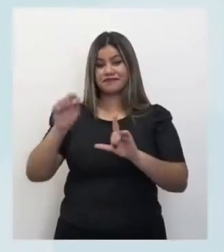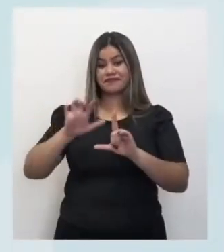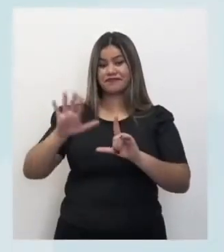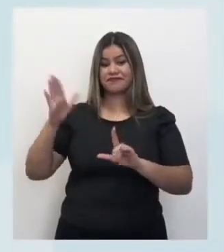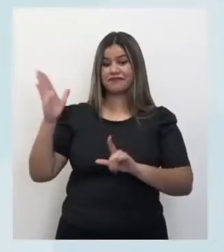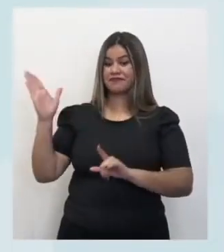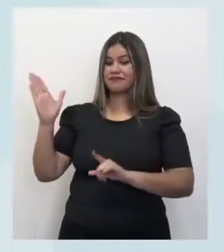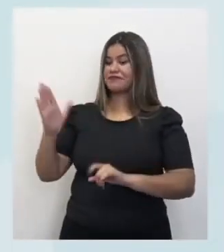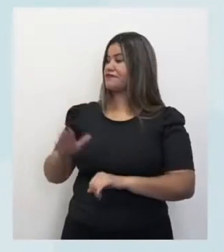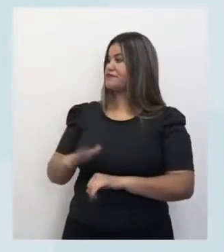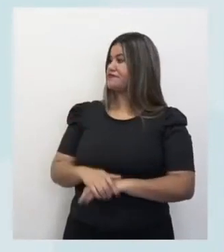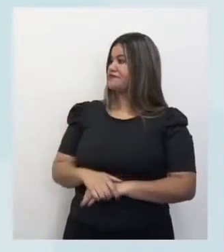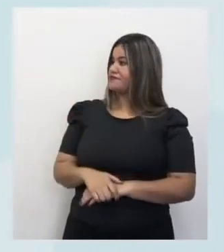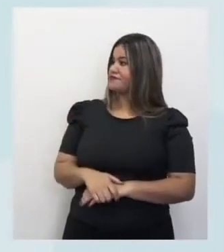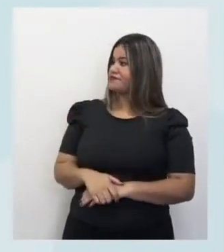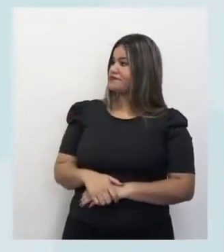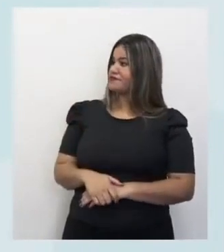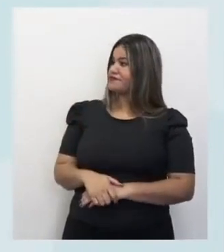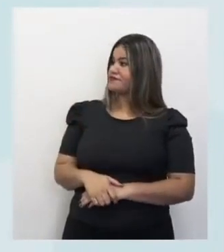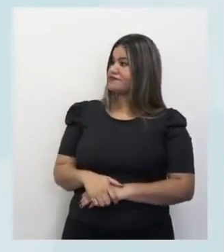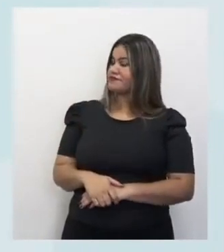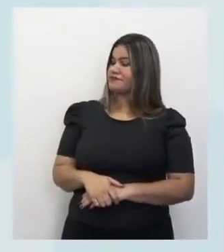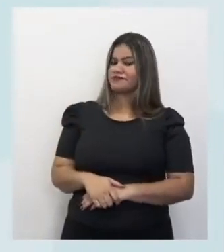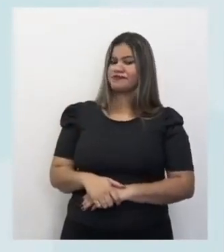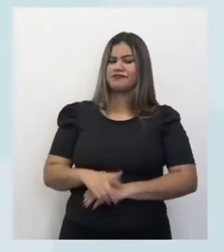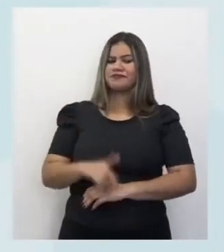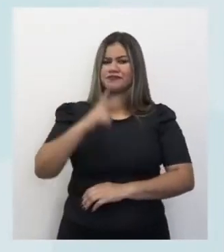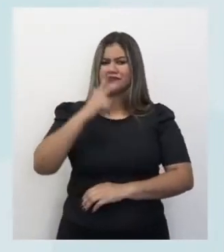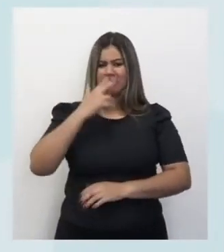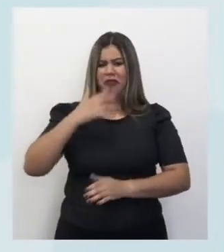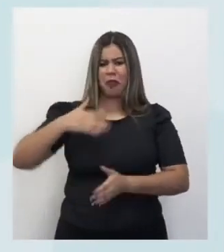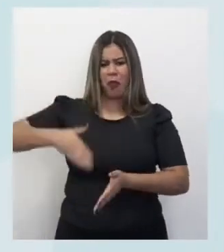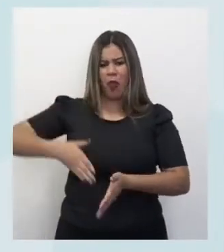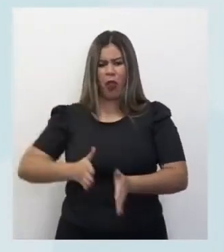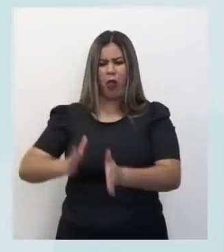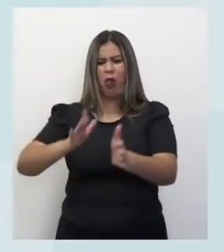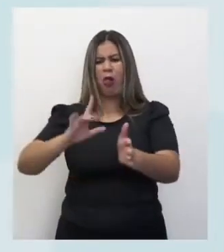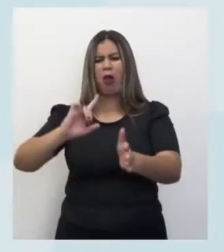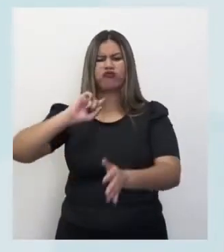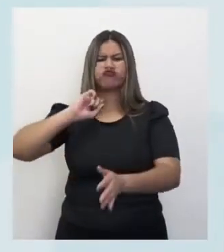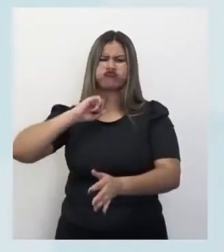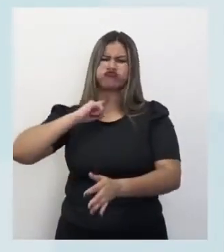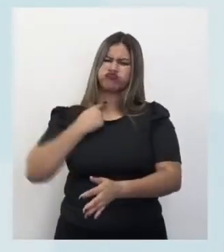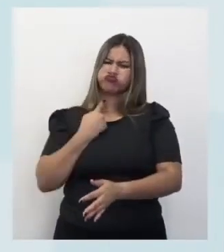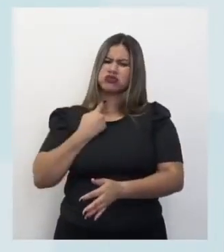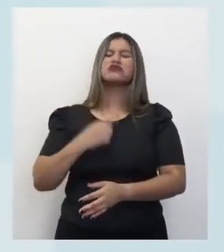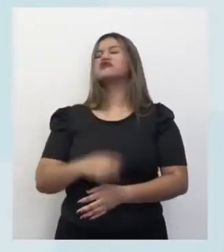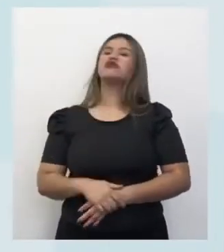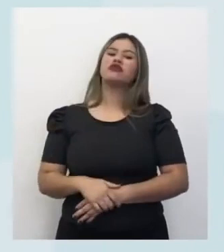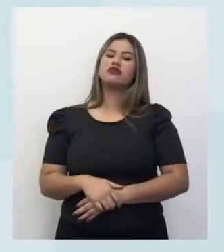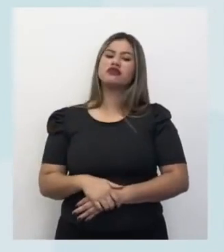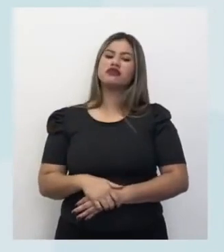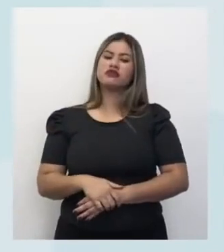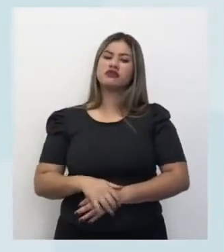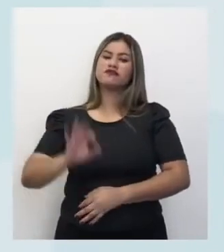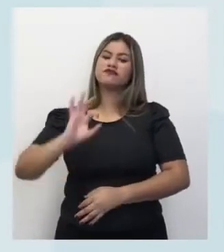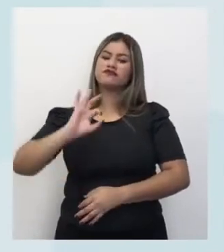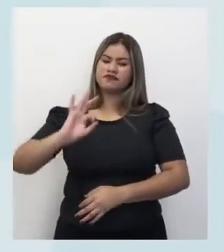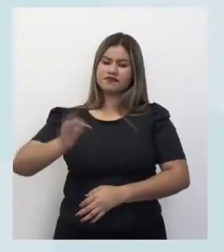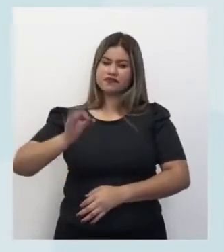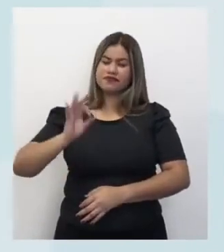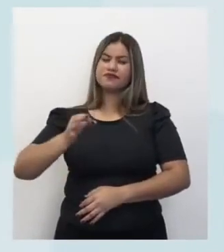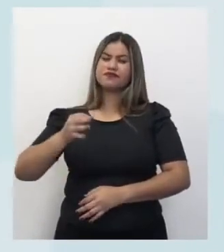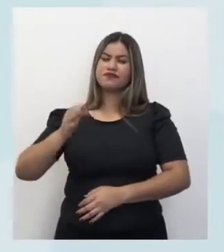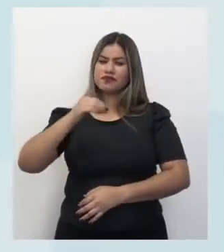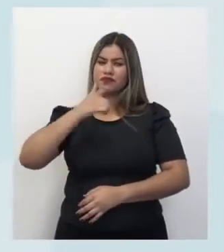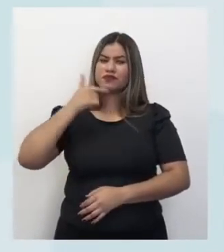tem como se fosse um córrego aí, é isso? Ou um rio, ou um córrego, não sei. Isso, é um córrego